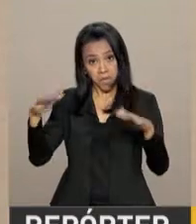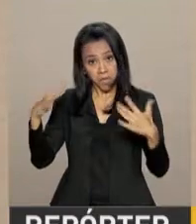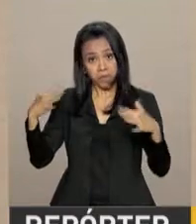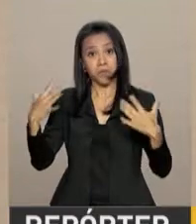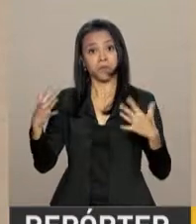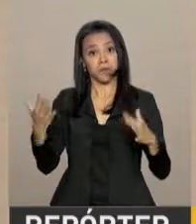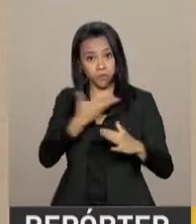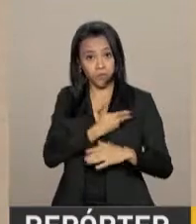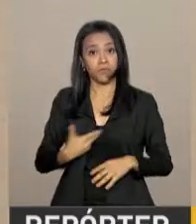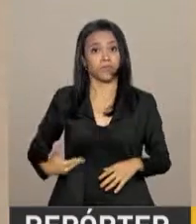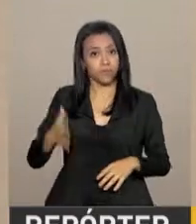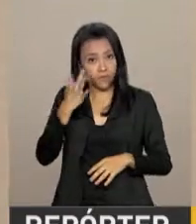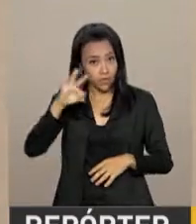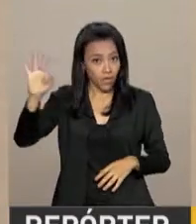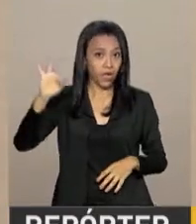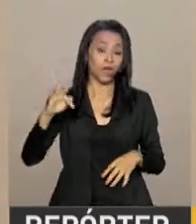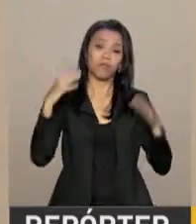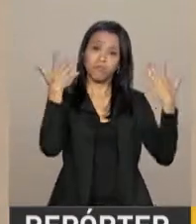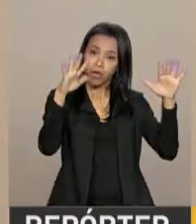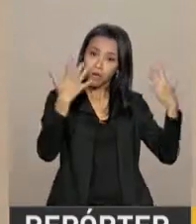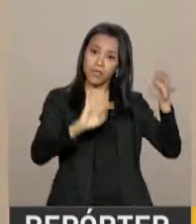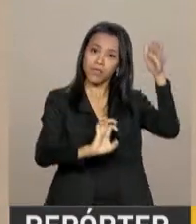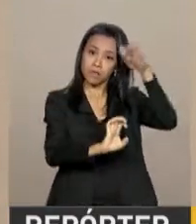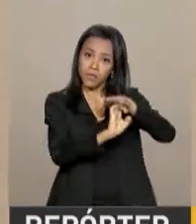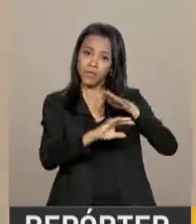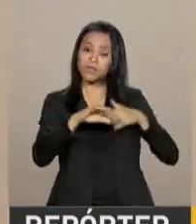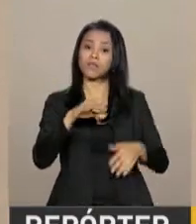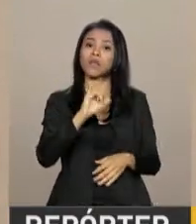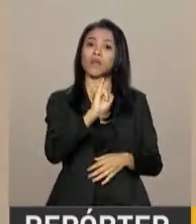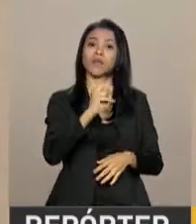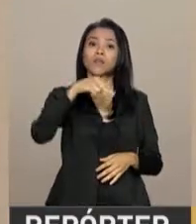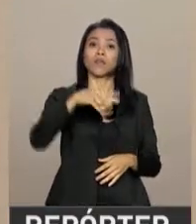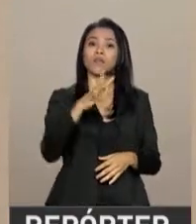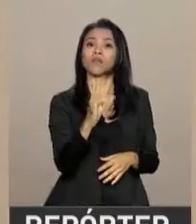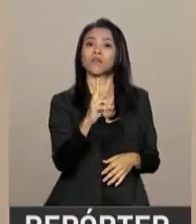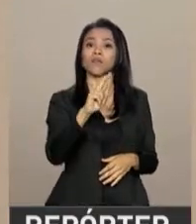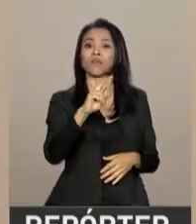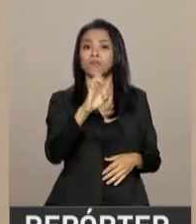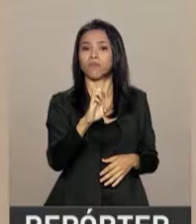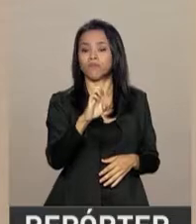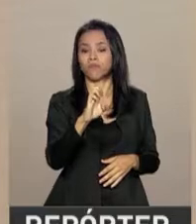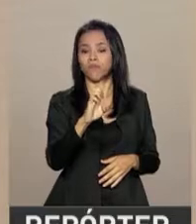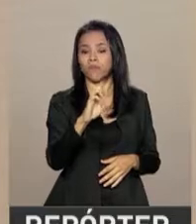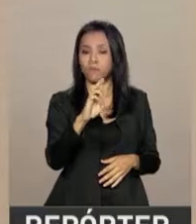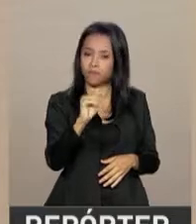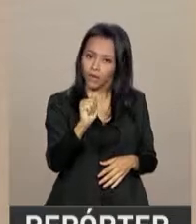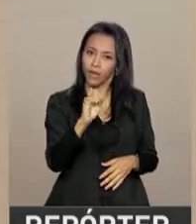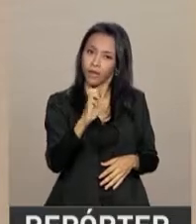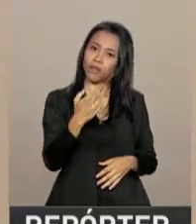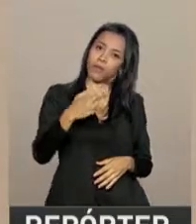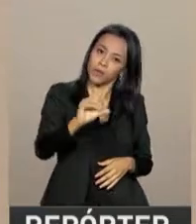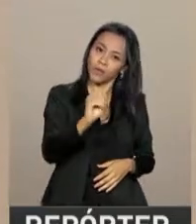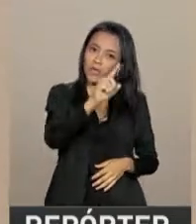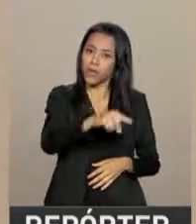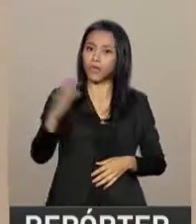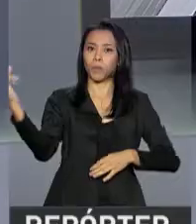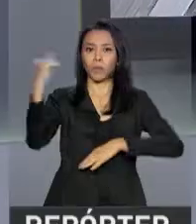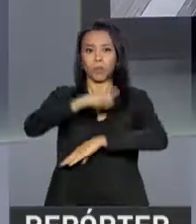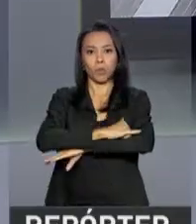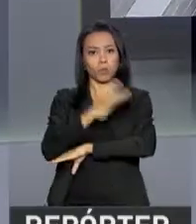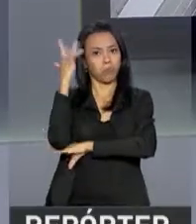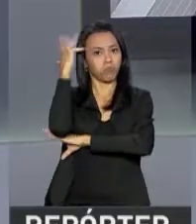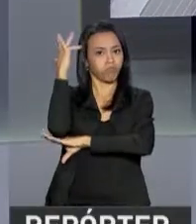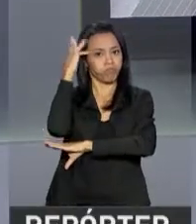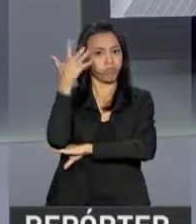iniciativa aí da infraero o aeroporto aeroporto hoje que podemos dizer que eu não curti nível internacional